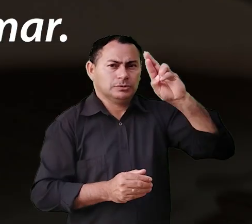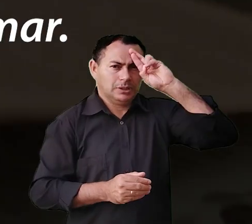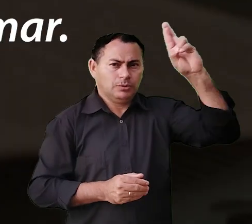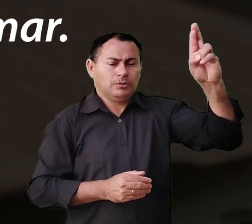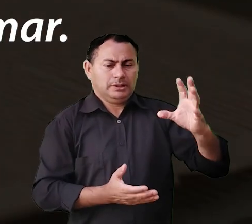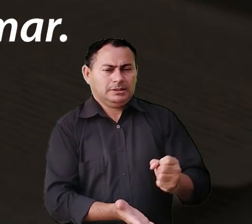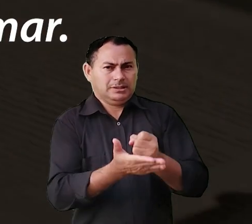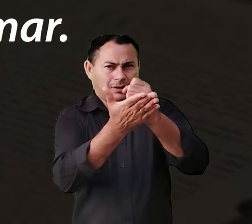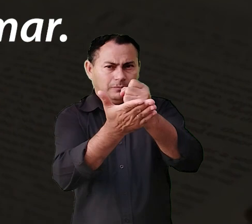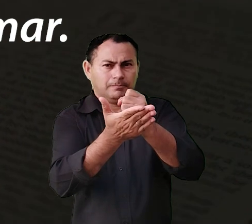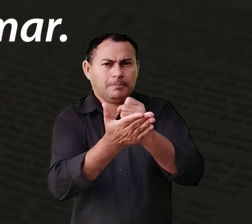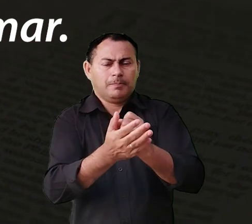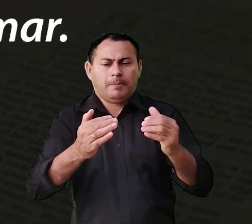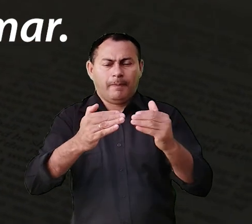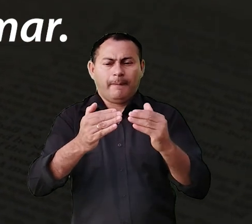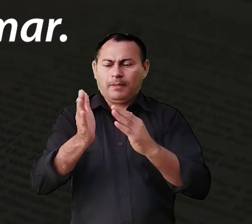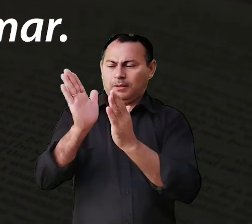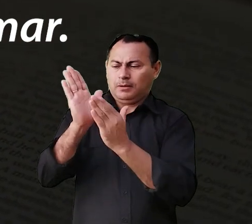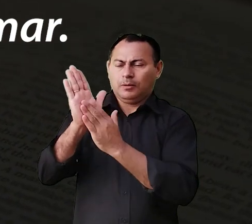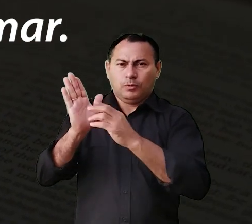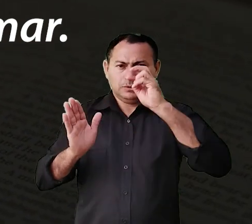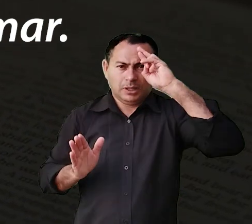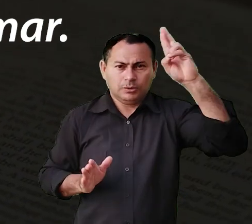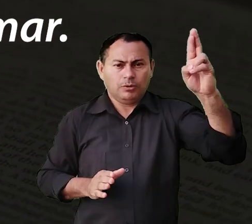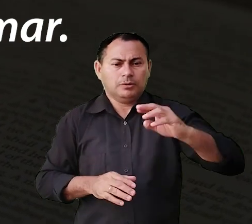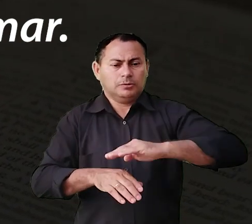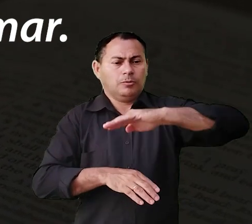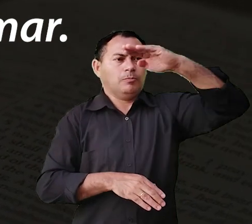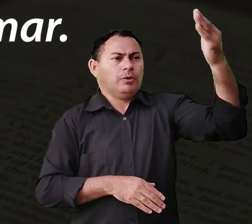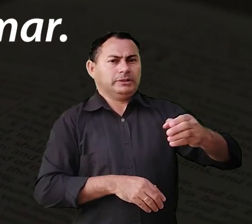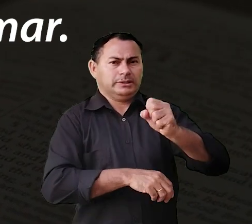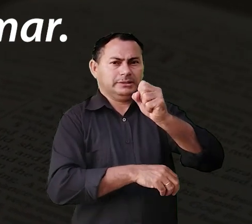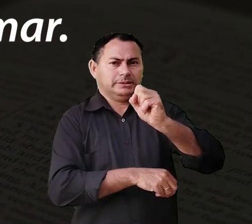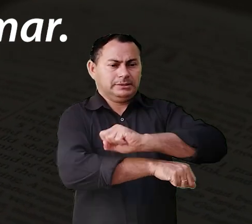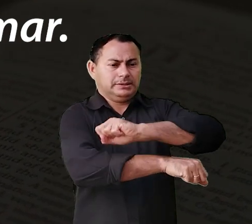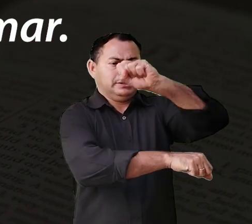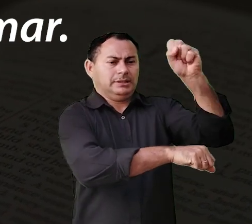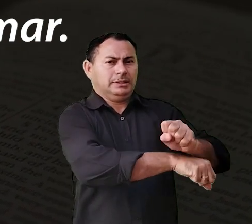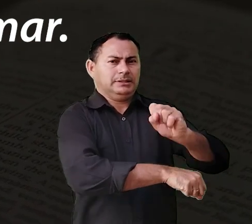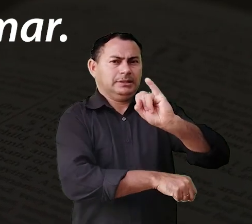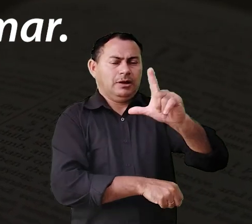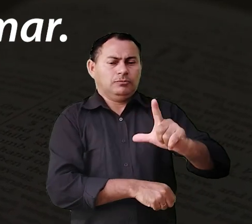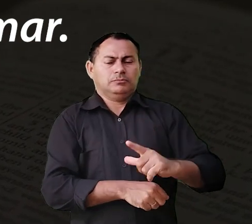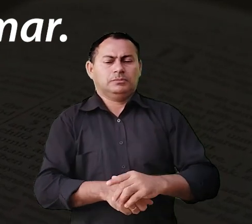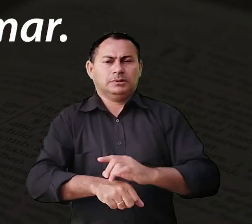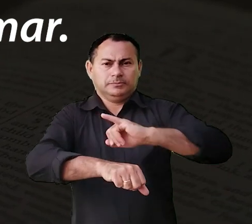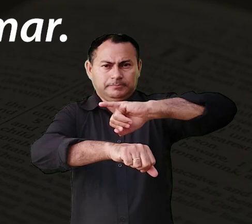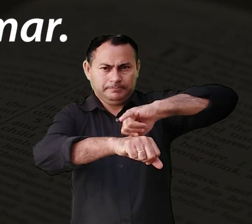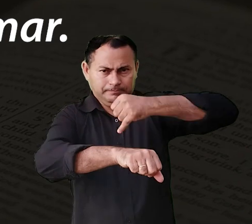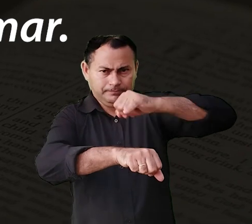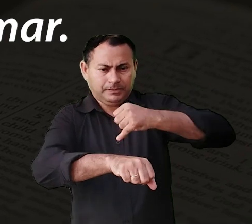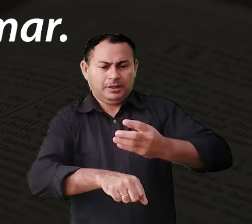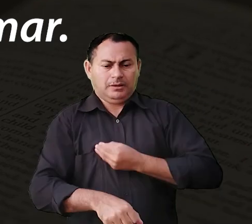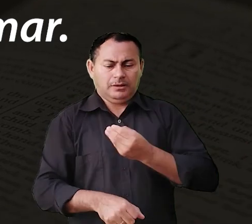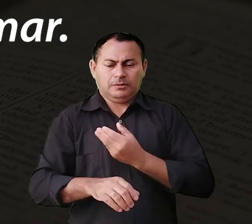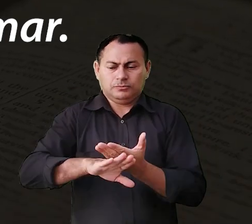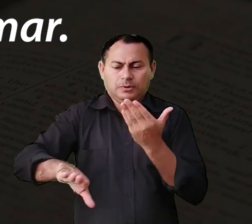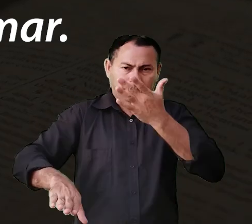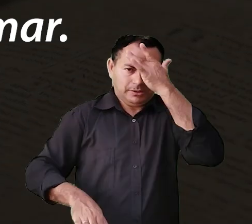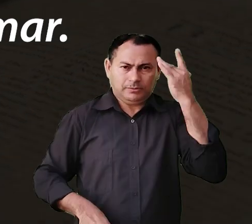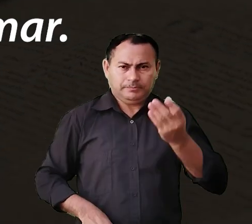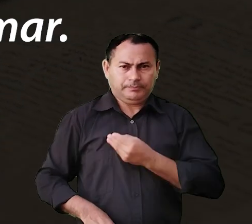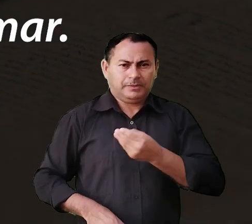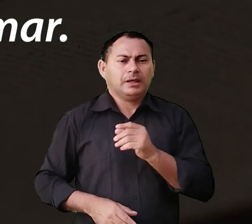do Senhor será salvo, pois conforme prometeu o Senhor, no monte Sião e em Jerusalém haverá livramento para os